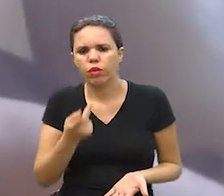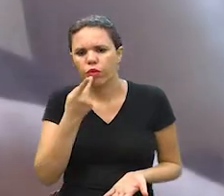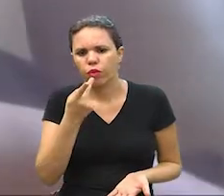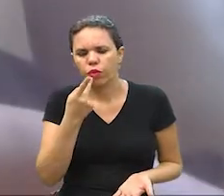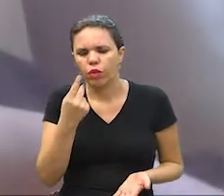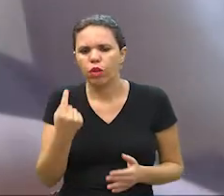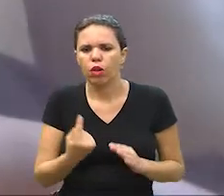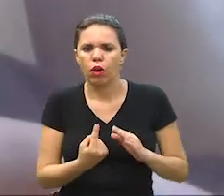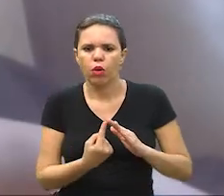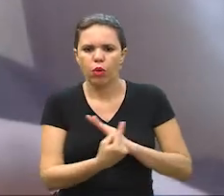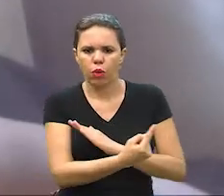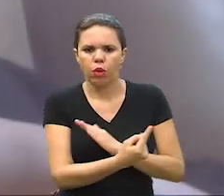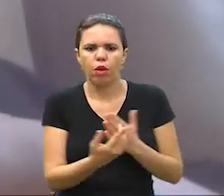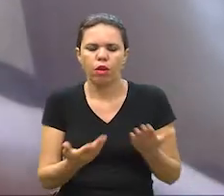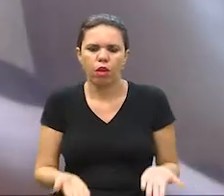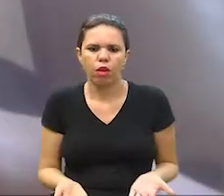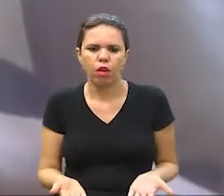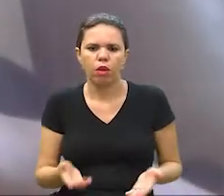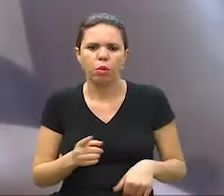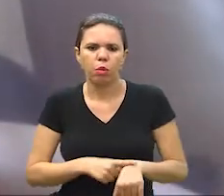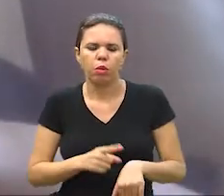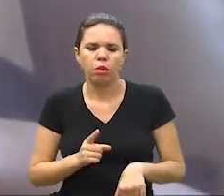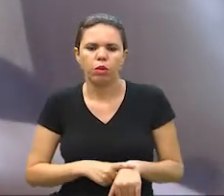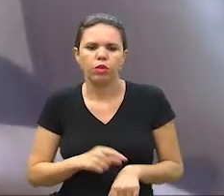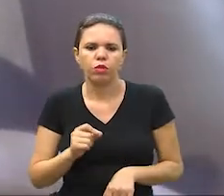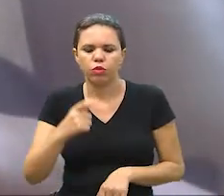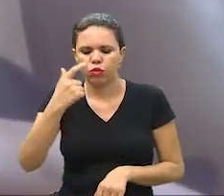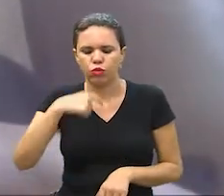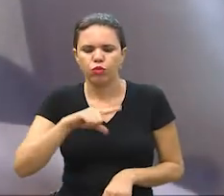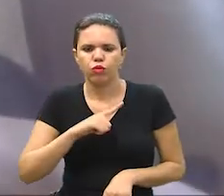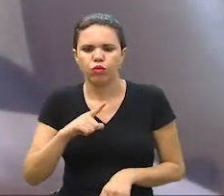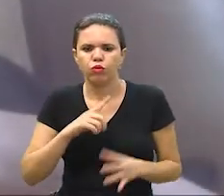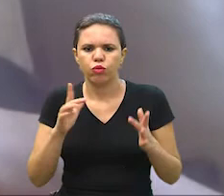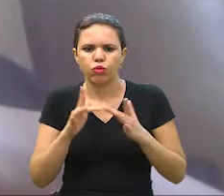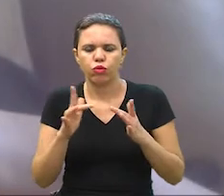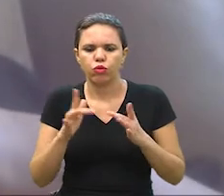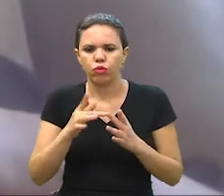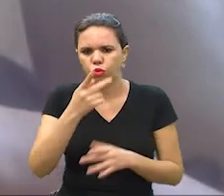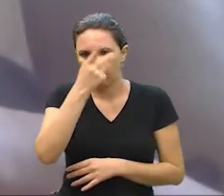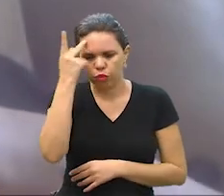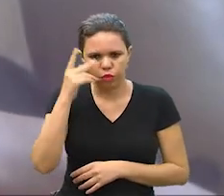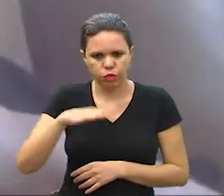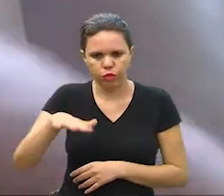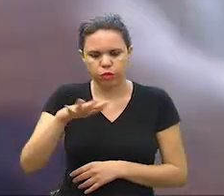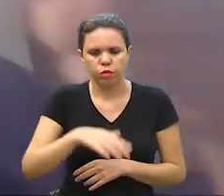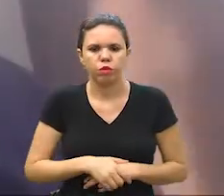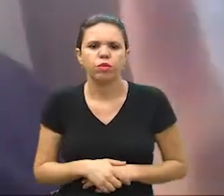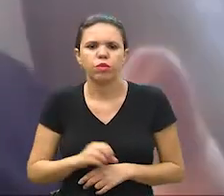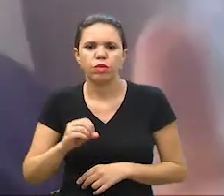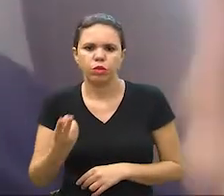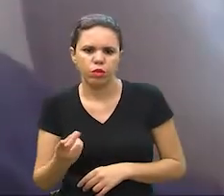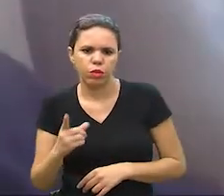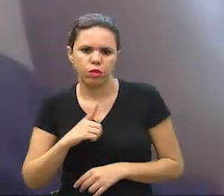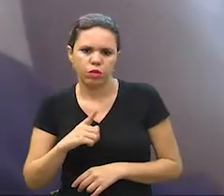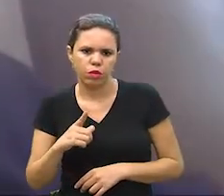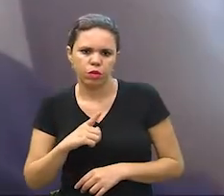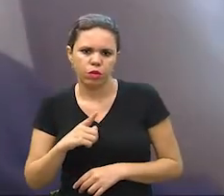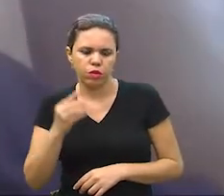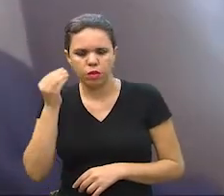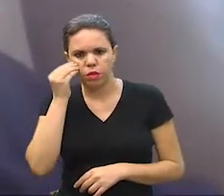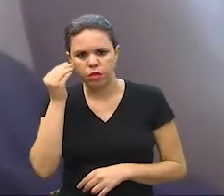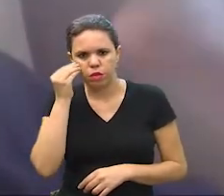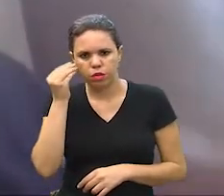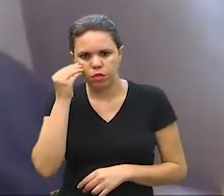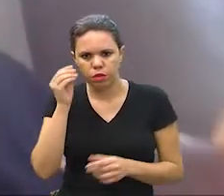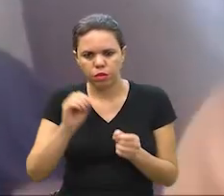questão do isolamento. Quer dizer, no momento em que eu tenho contato com alguém, ou eu tenho